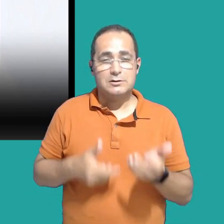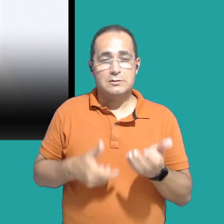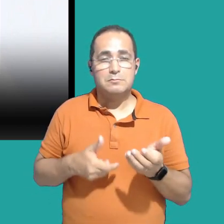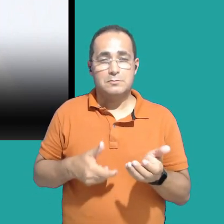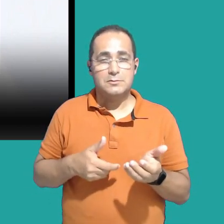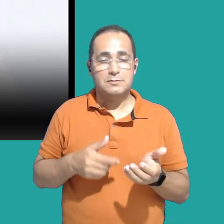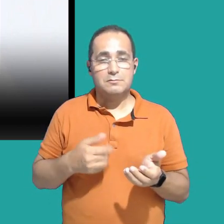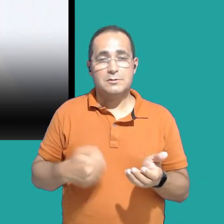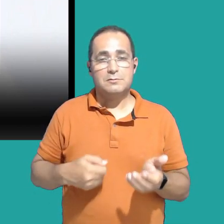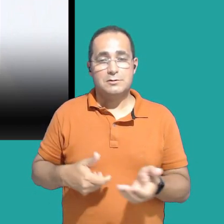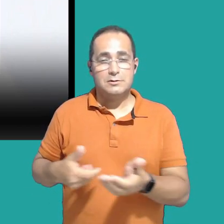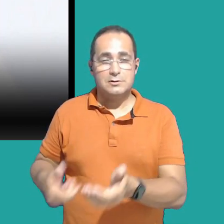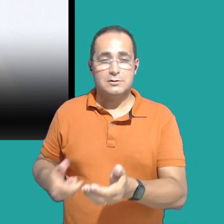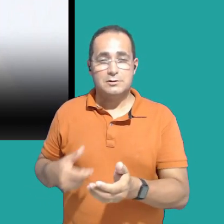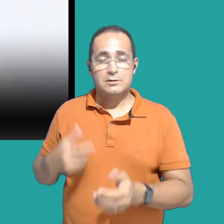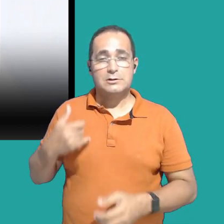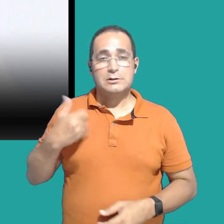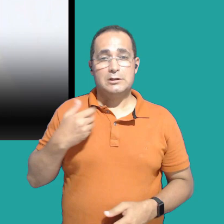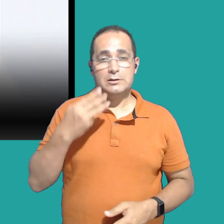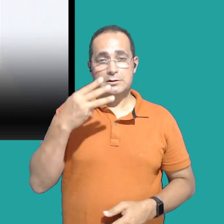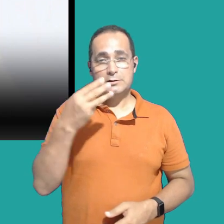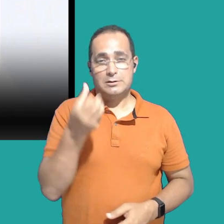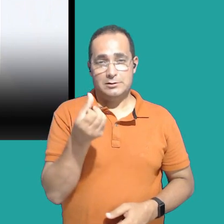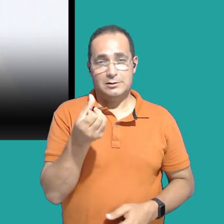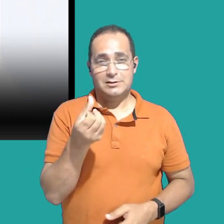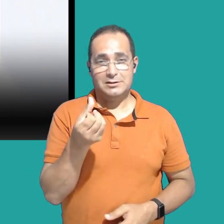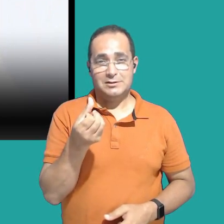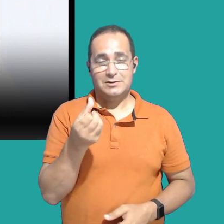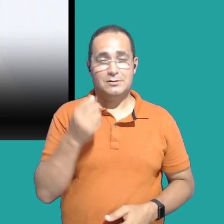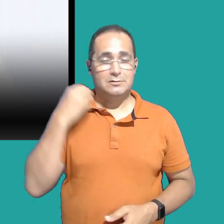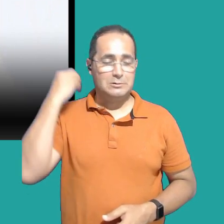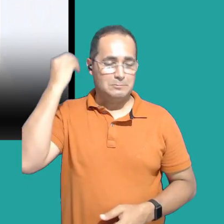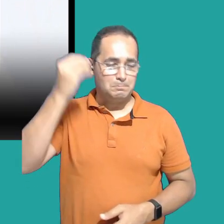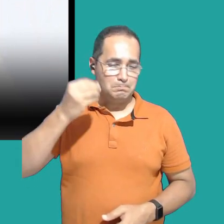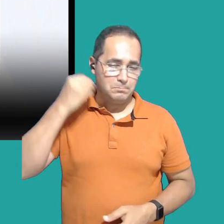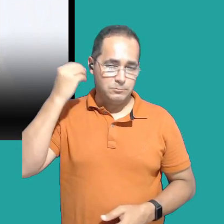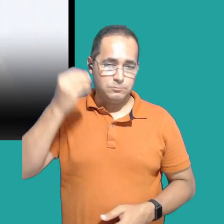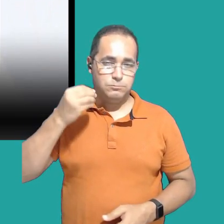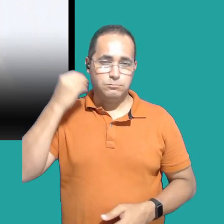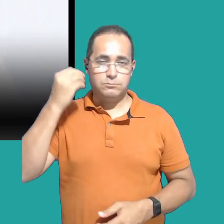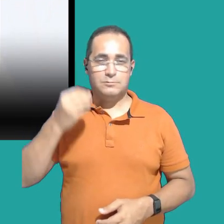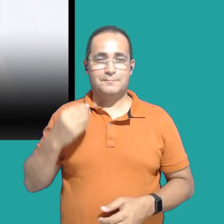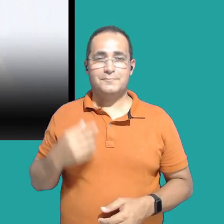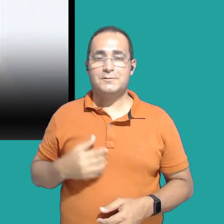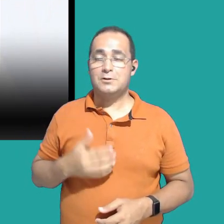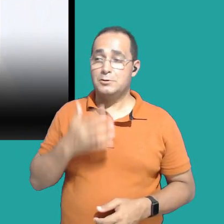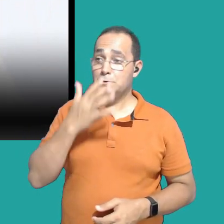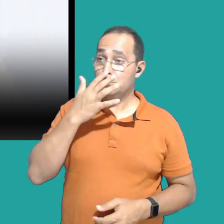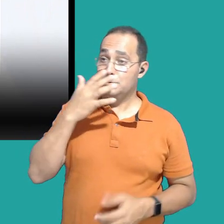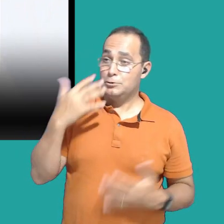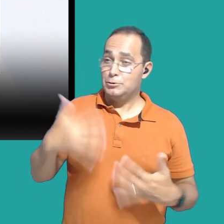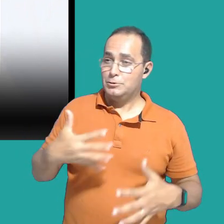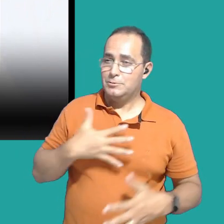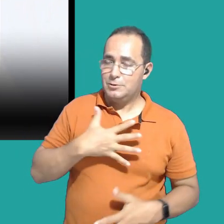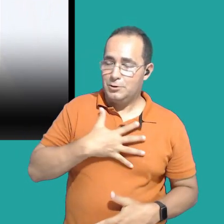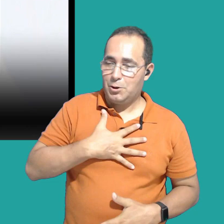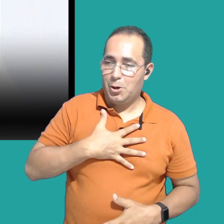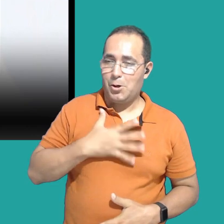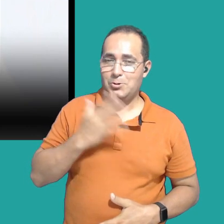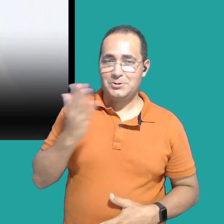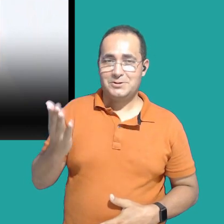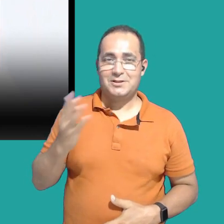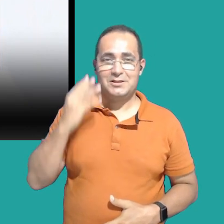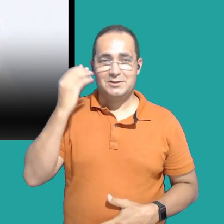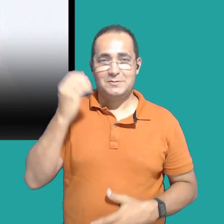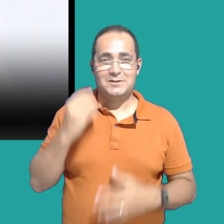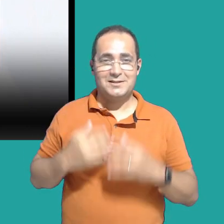15 dias. E tenho 36 anos, então são 36 anos de experiência. Show, é